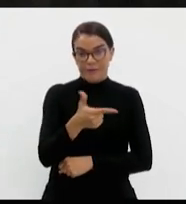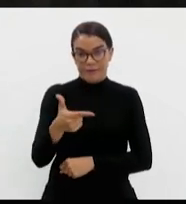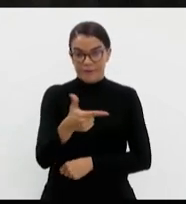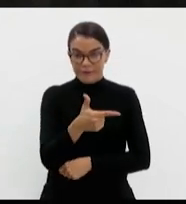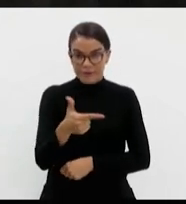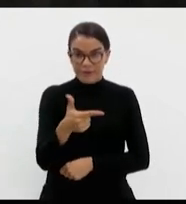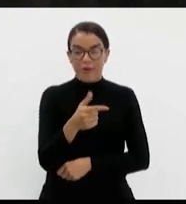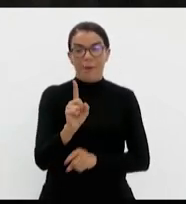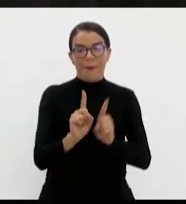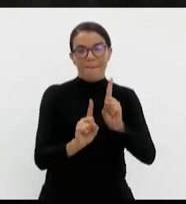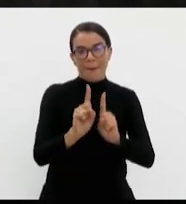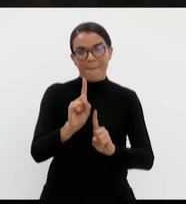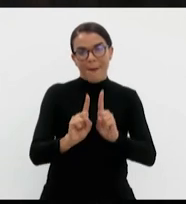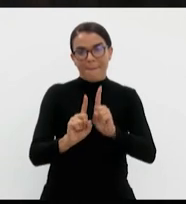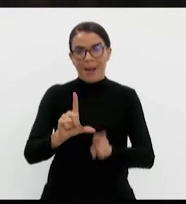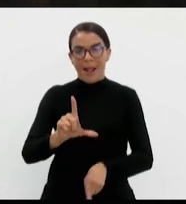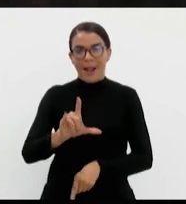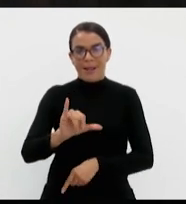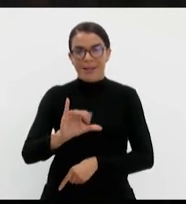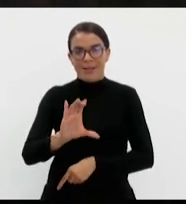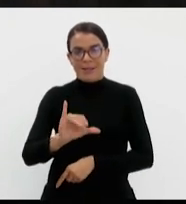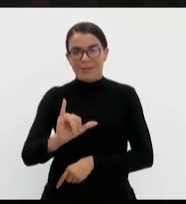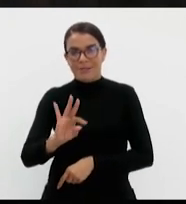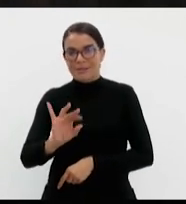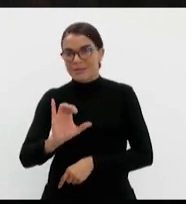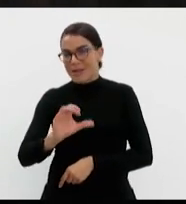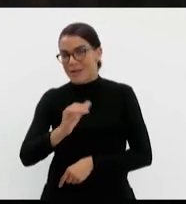a licitação da SEDAI